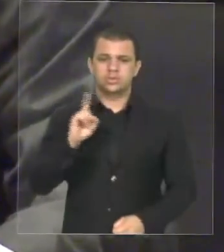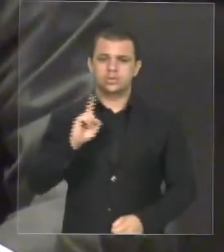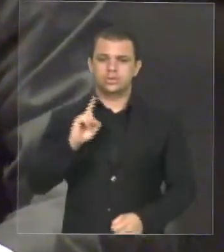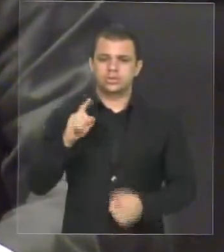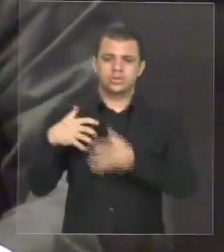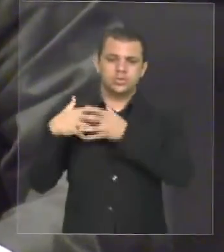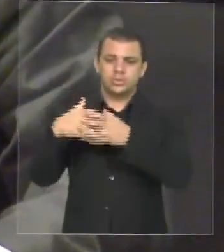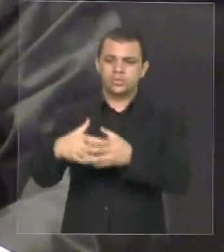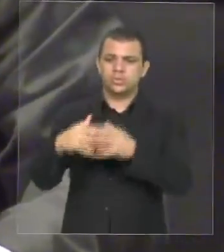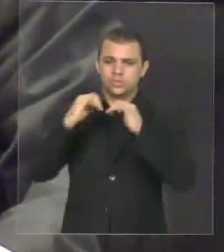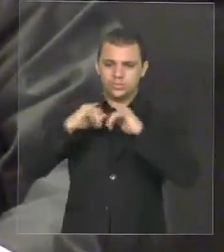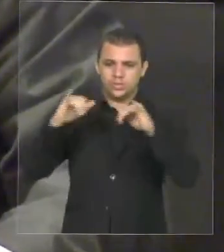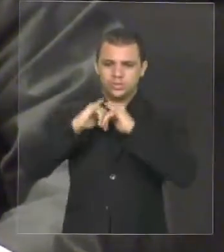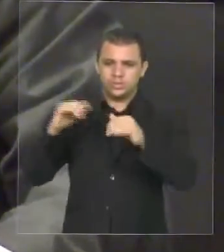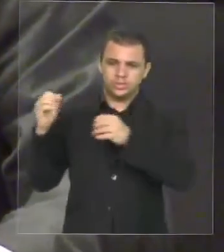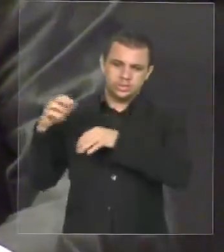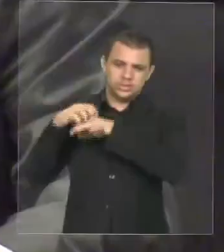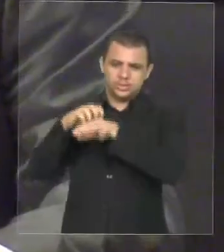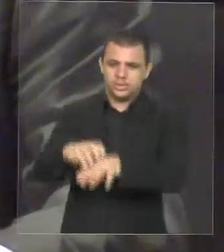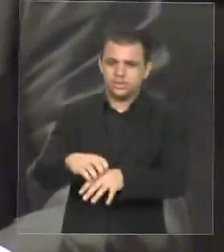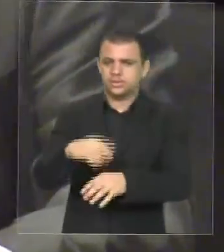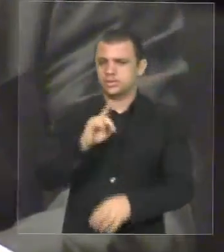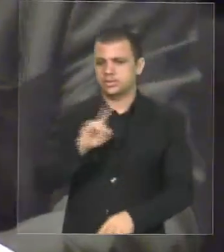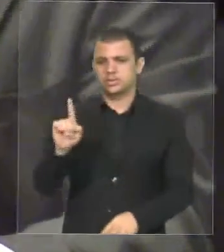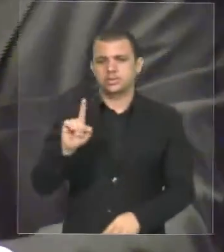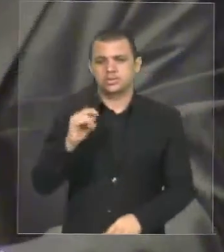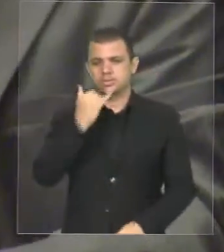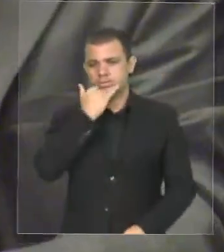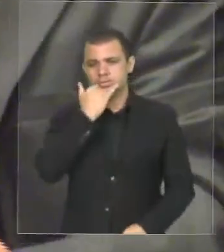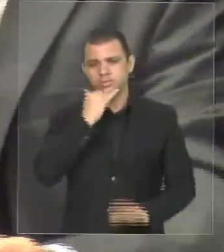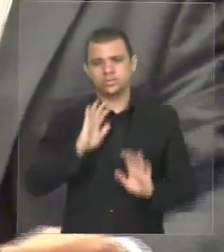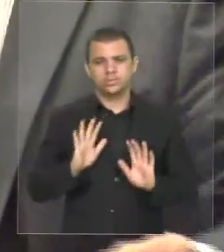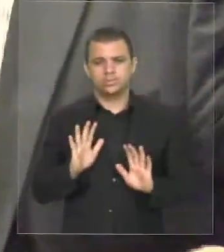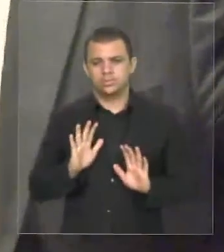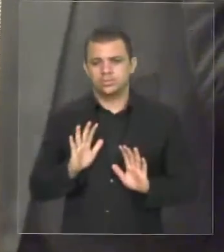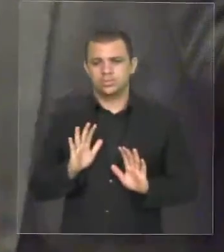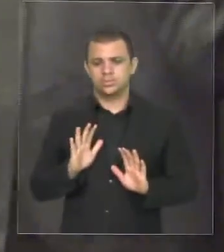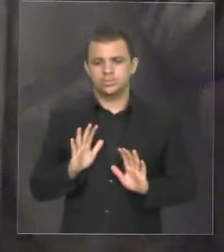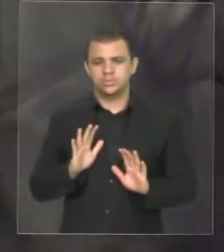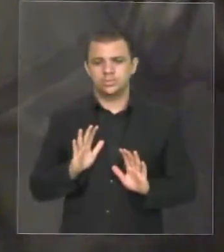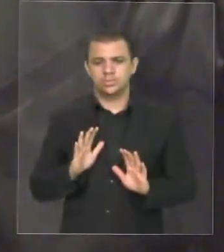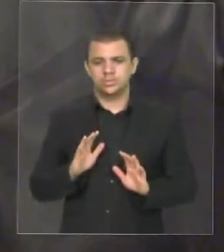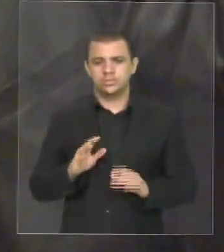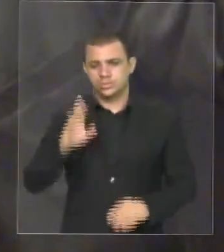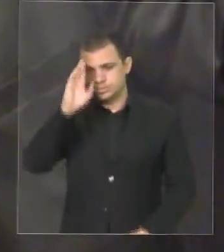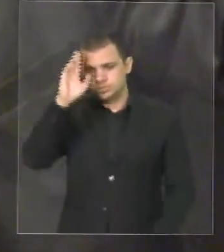trazer comitê de campanha para cá, não, senhor presidente. Vou alertar, senhores deputados, eu vou alertar